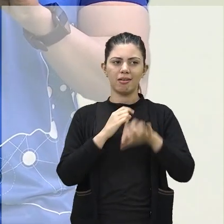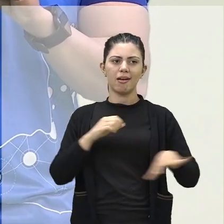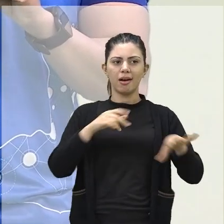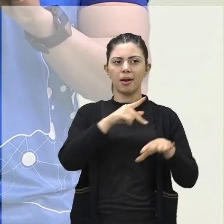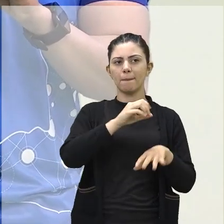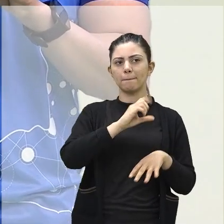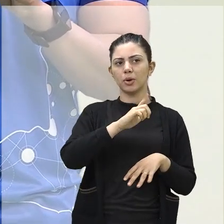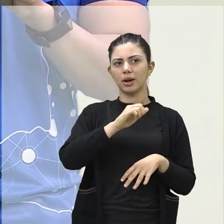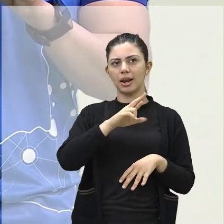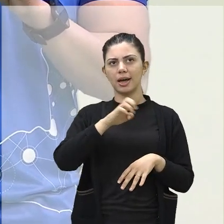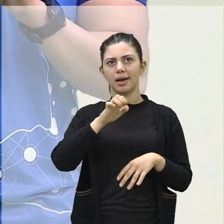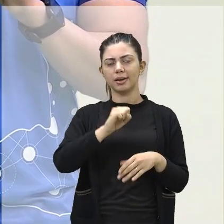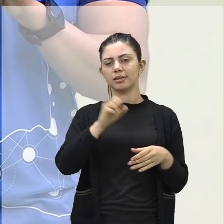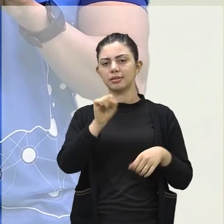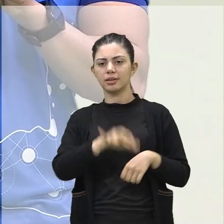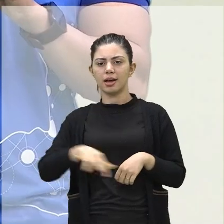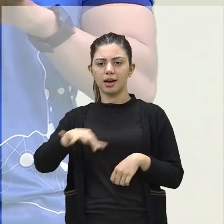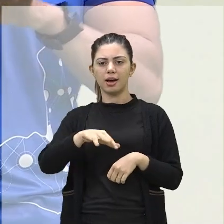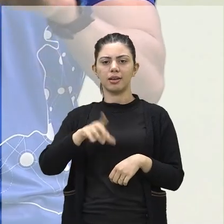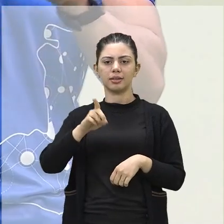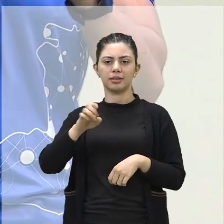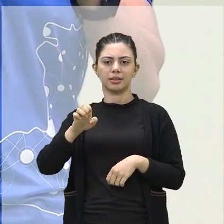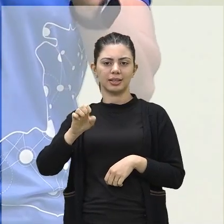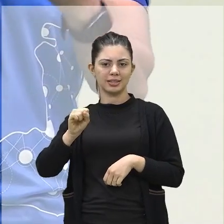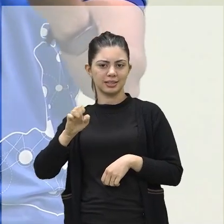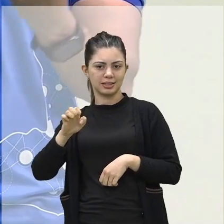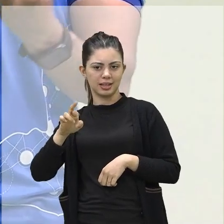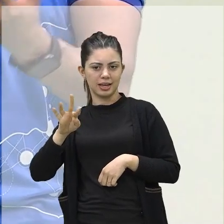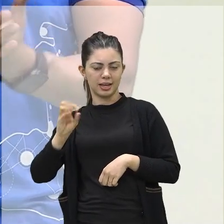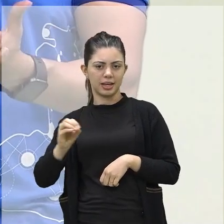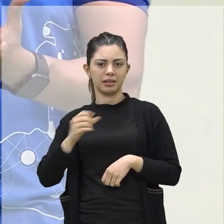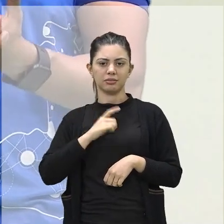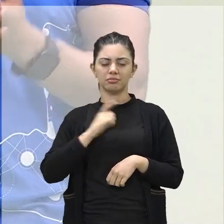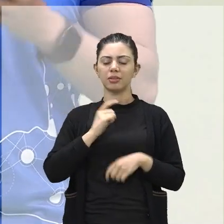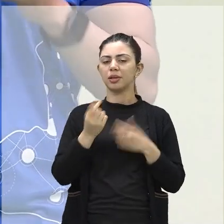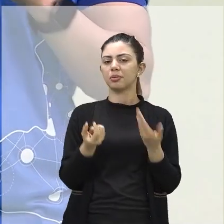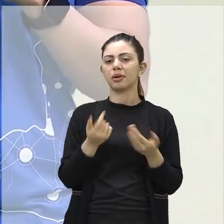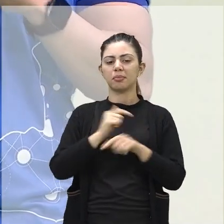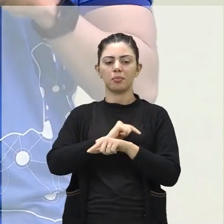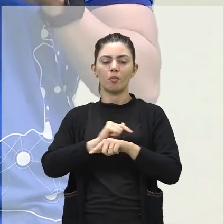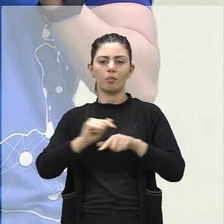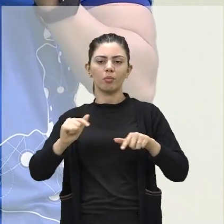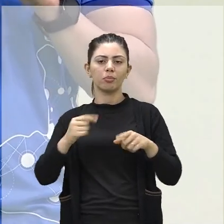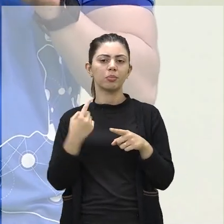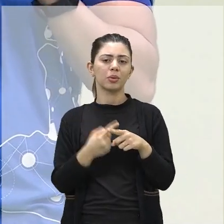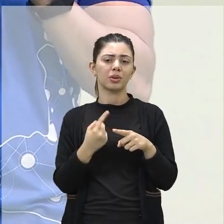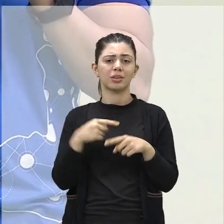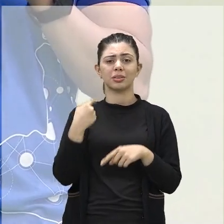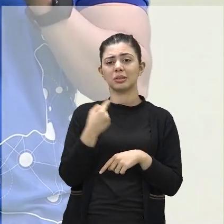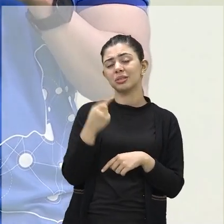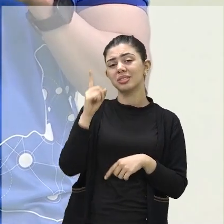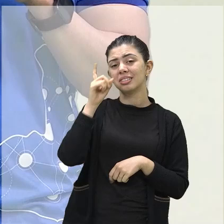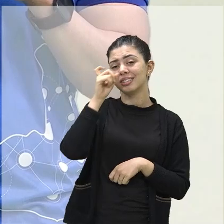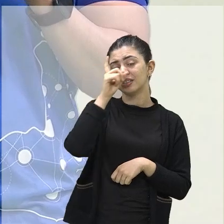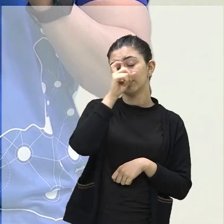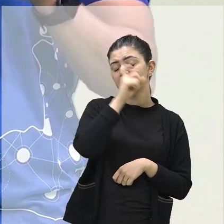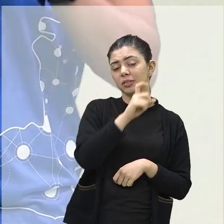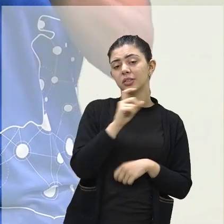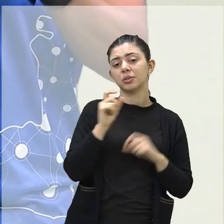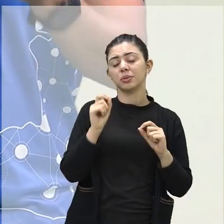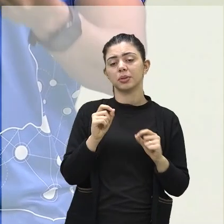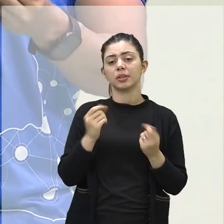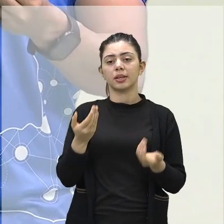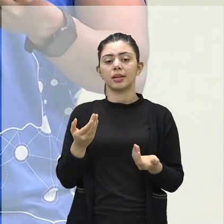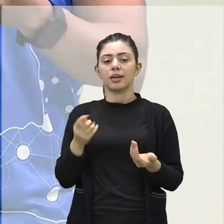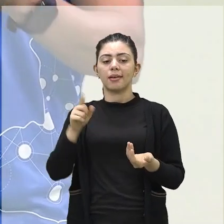áreas de deserto, assim como as áreas montanhosas, são considerados grandes vazios demográficos. Isso porque a gente tem uma dificuldade muito grande de